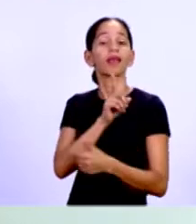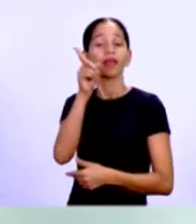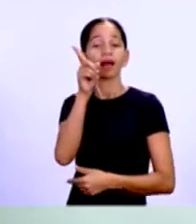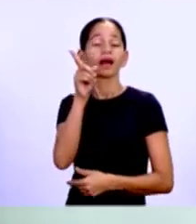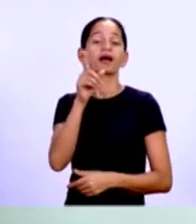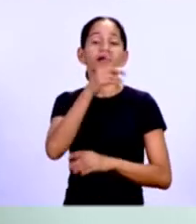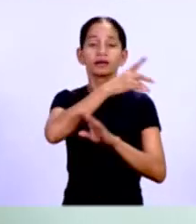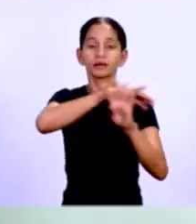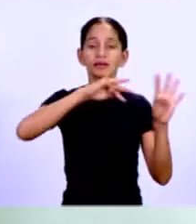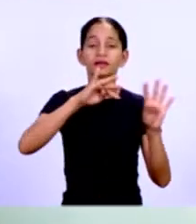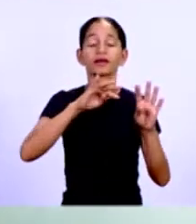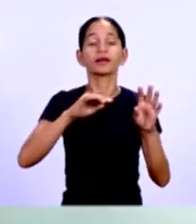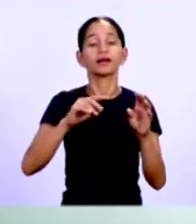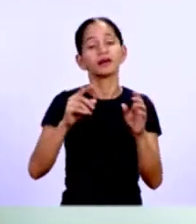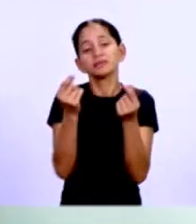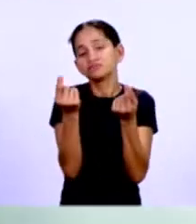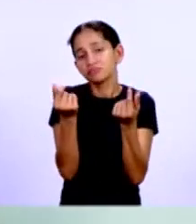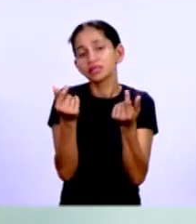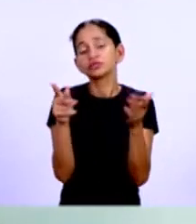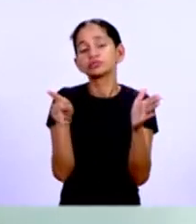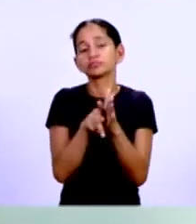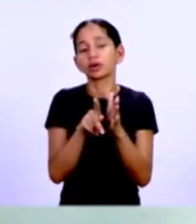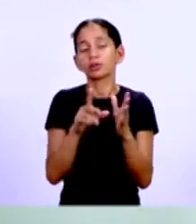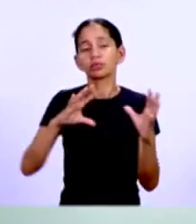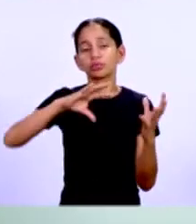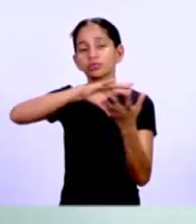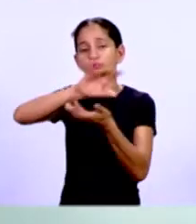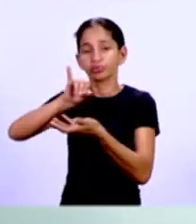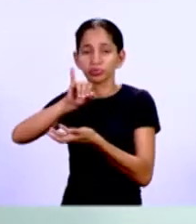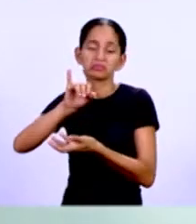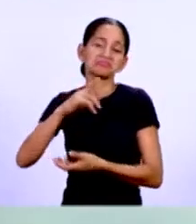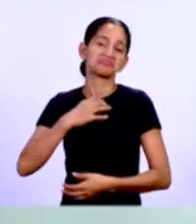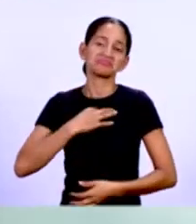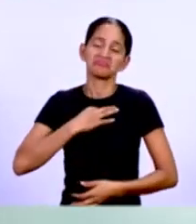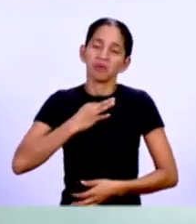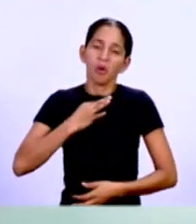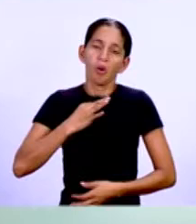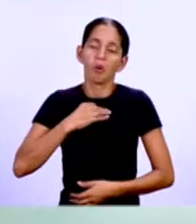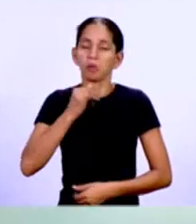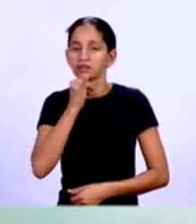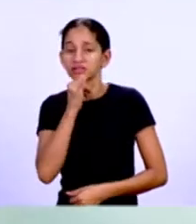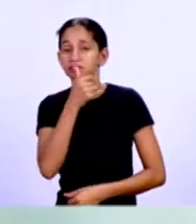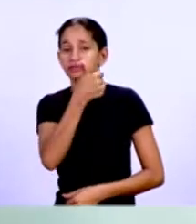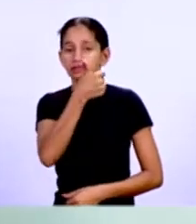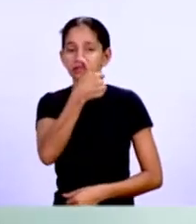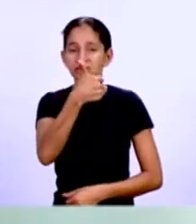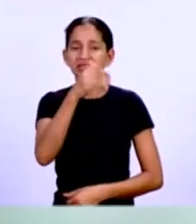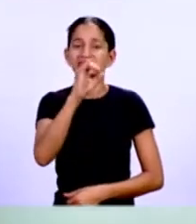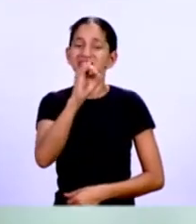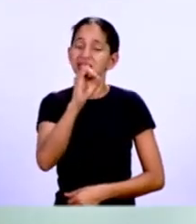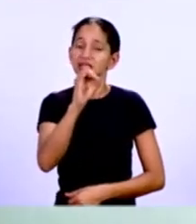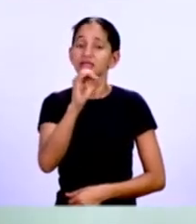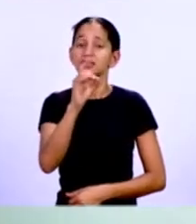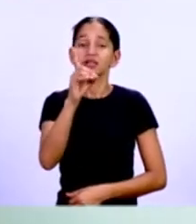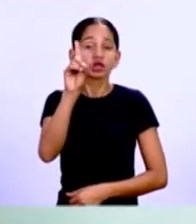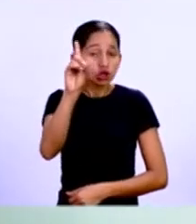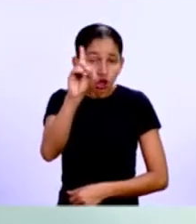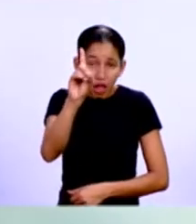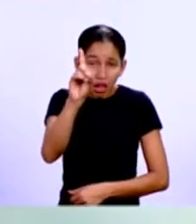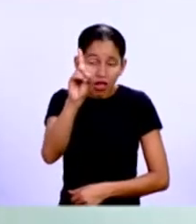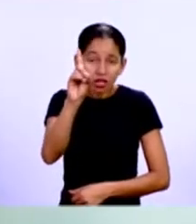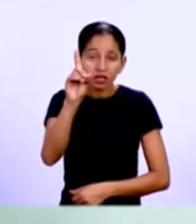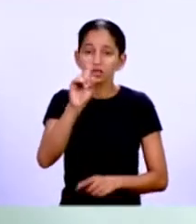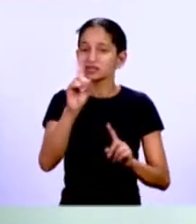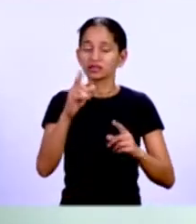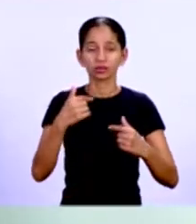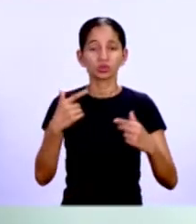preço internacional. Vamos supor, se você compra roupas que custam $100, você está comprando isso por $100 e não